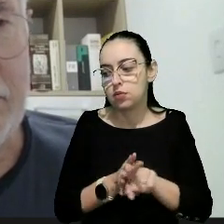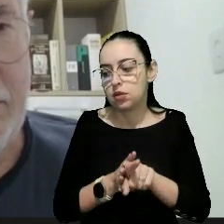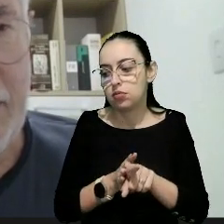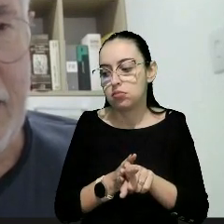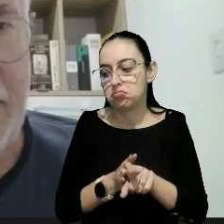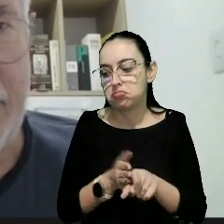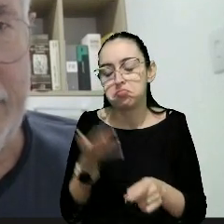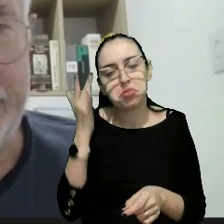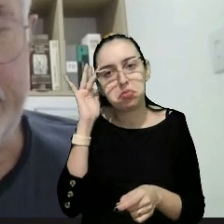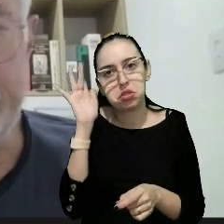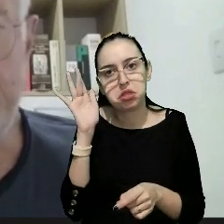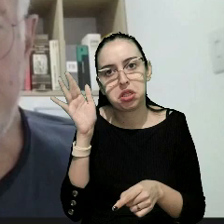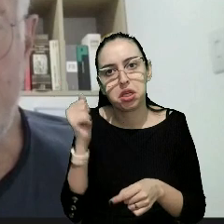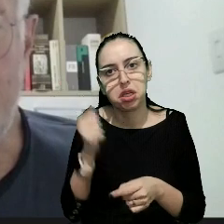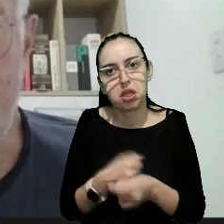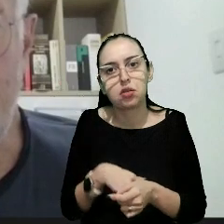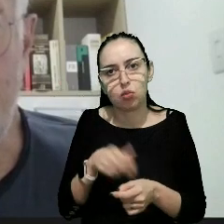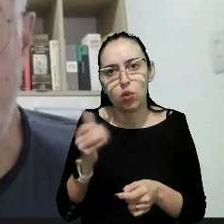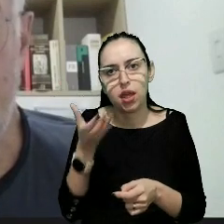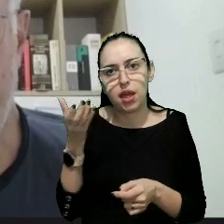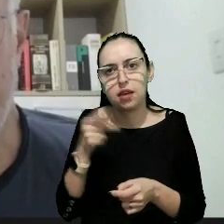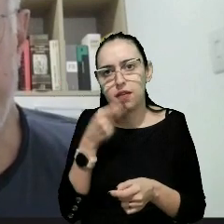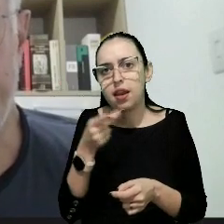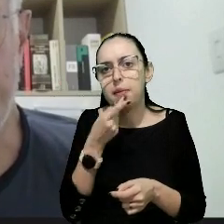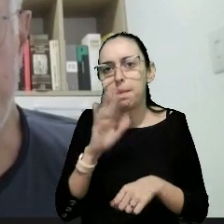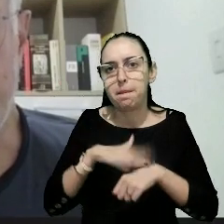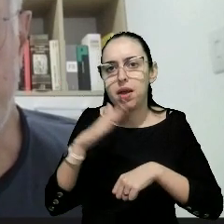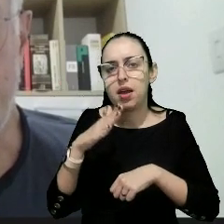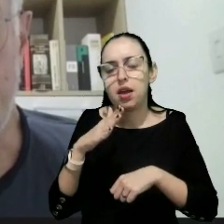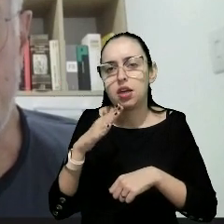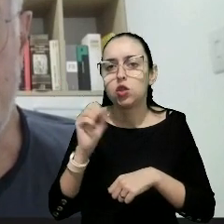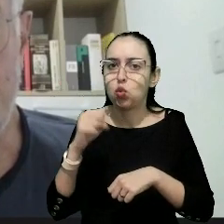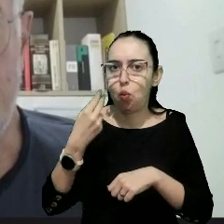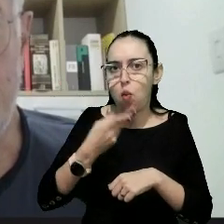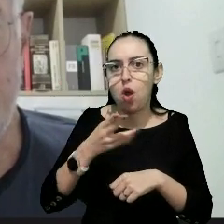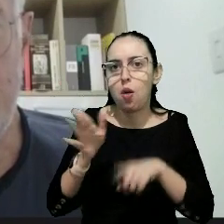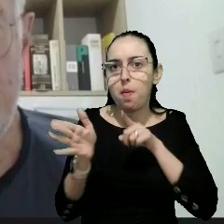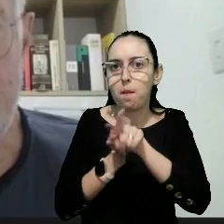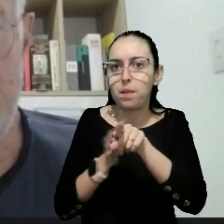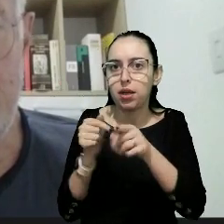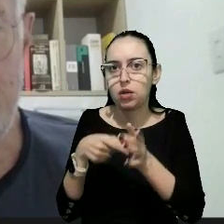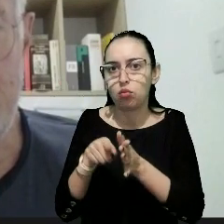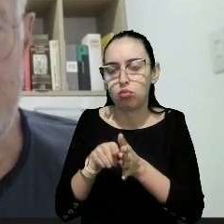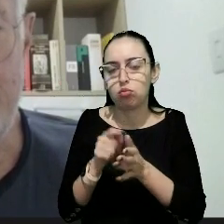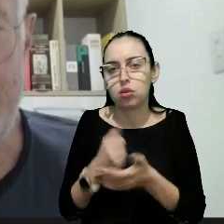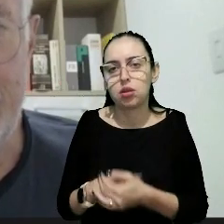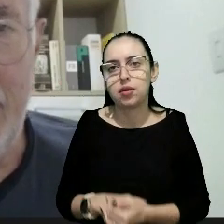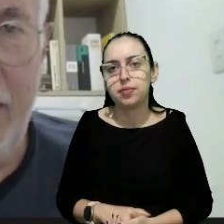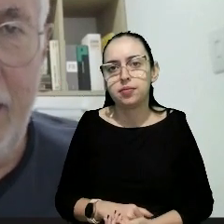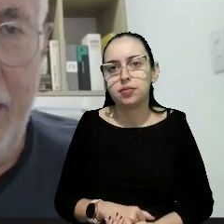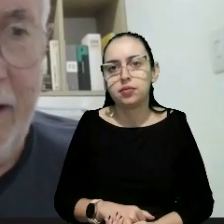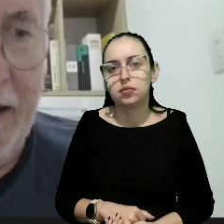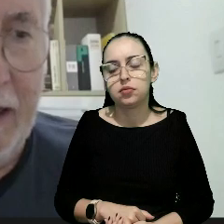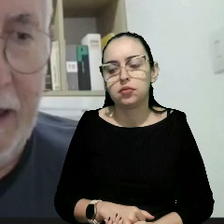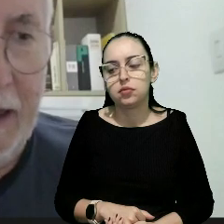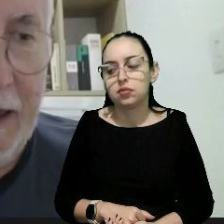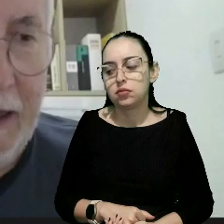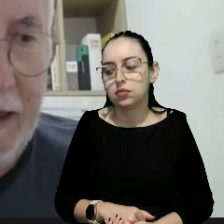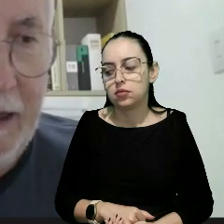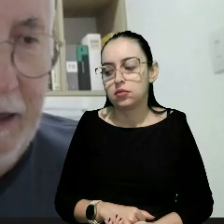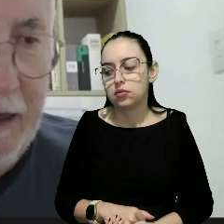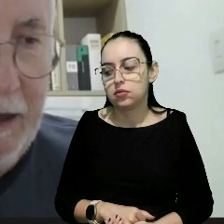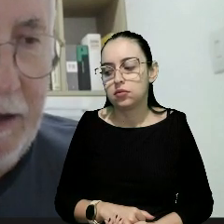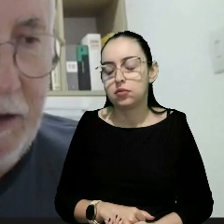A gente tem aqui duas perguntinhas. Não sei se a doutora Marisa e o doutor Cedinho querem falar mais alguma coisa ou podemos partir para as